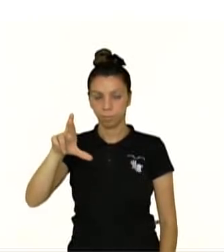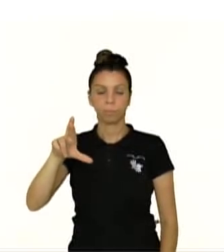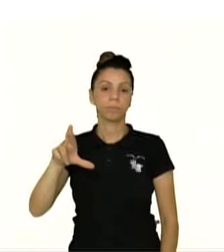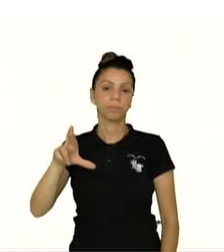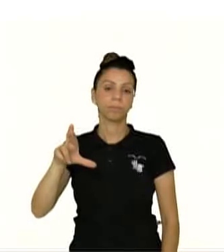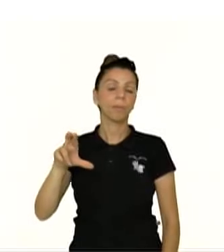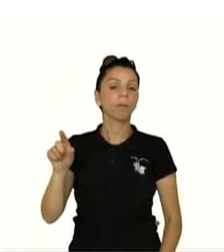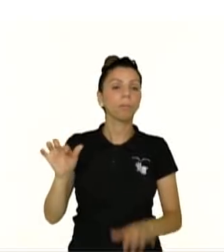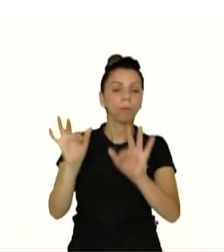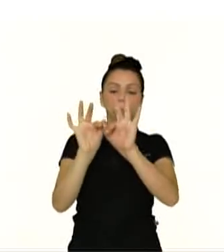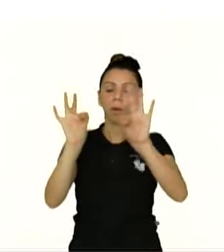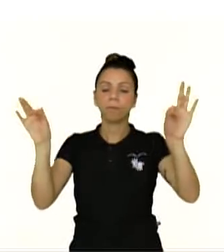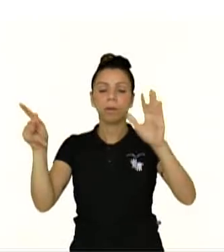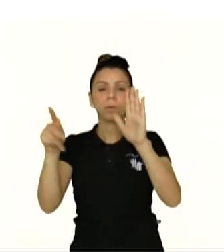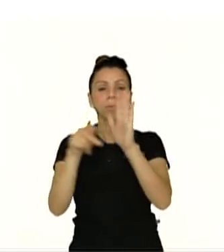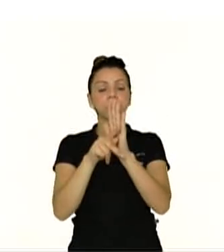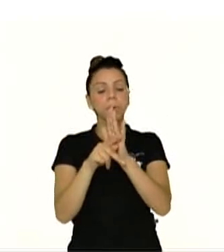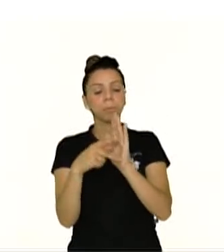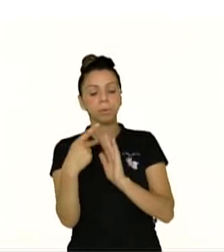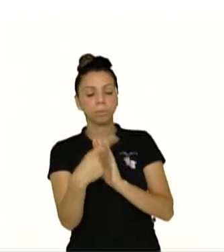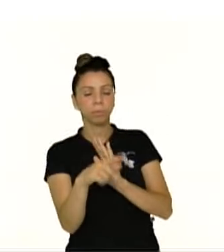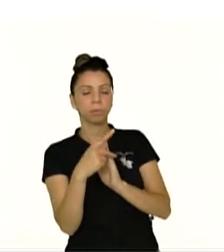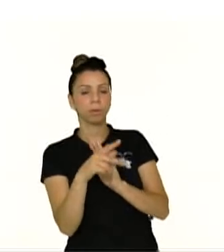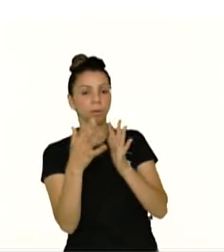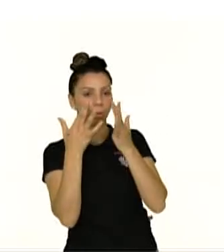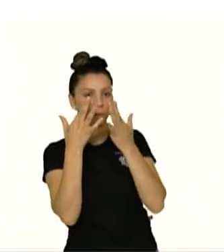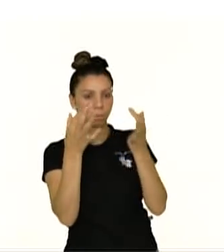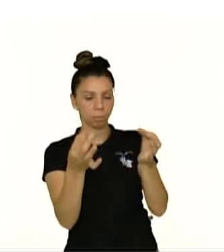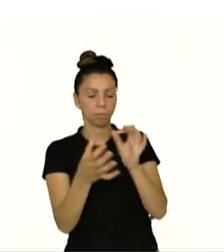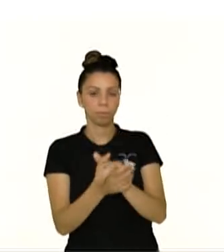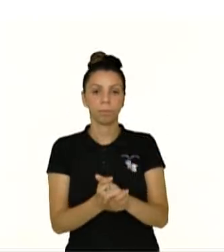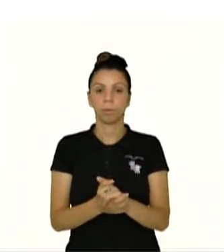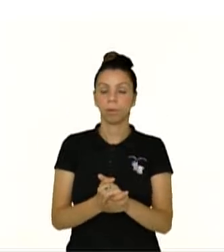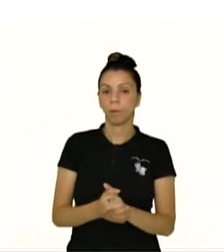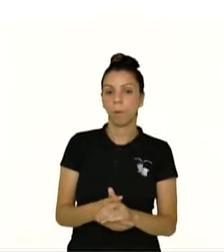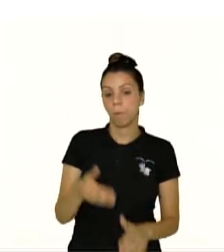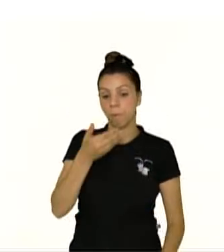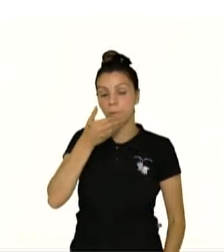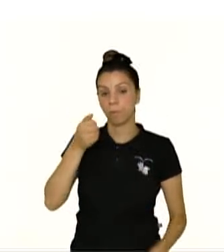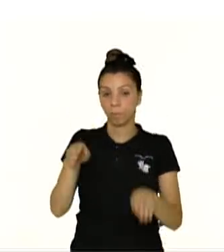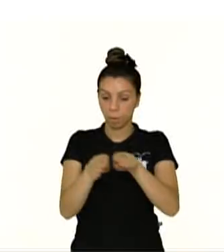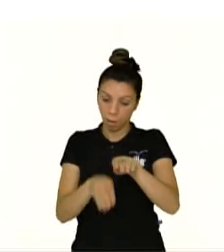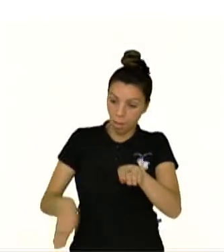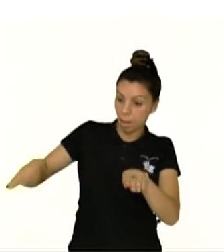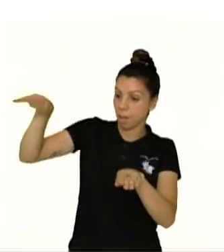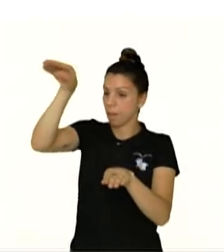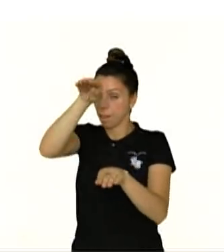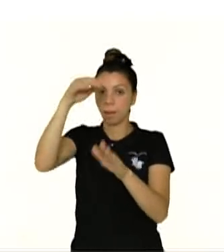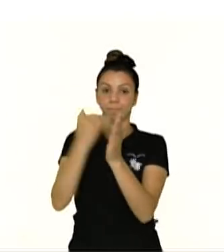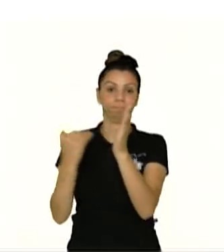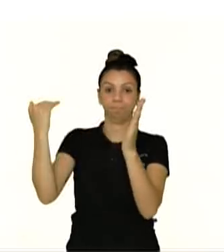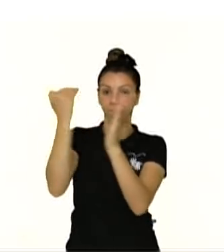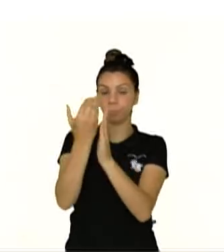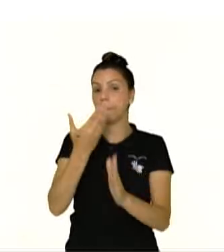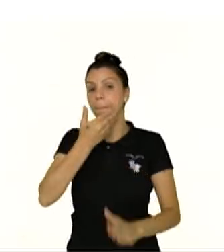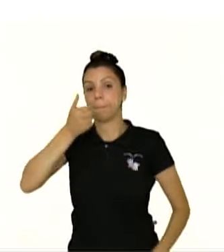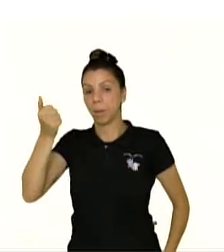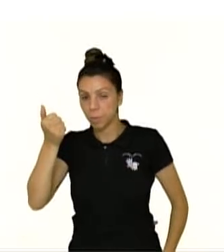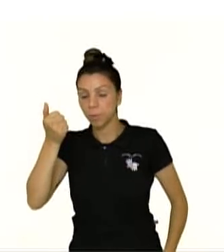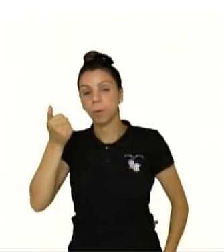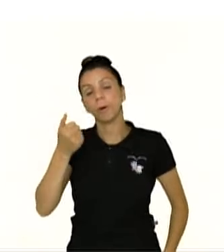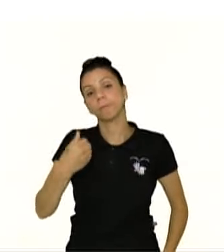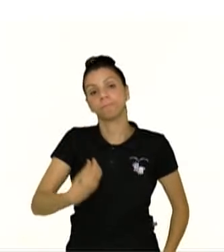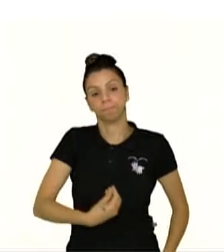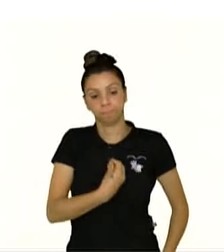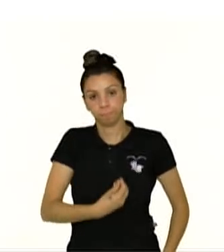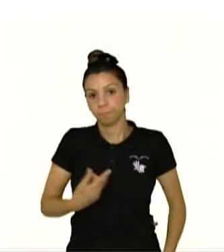e uma frase dele que chama muita atenção: os mais aptos sobrevivem. Falando, gente, ele está falando aqui não em